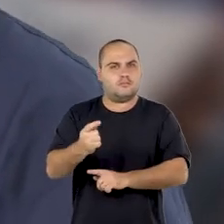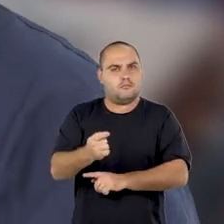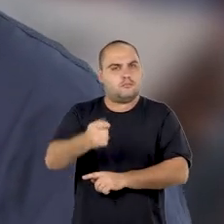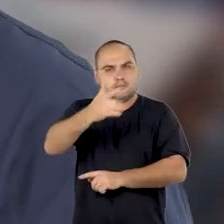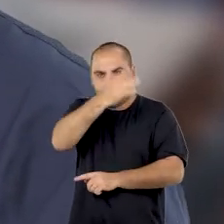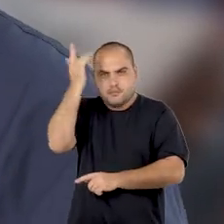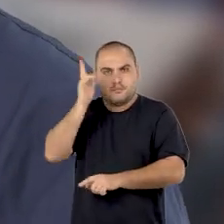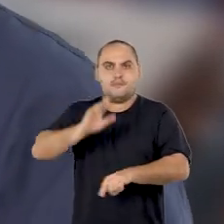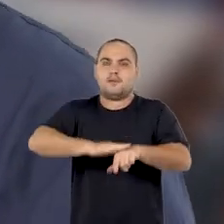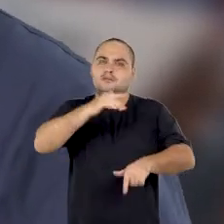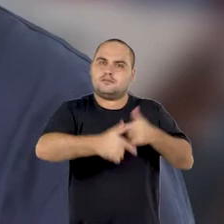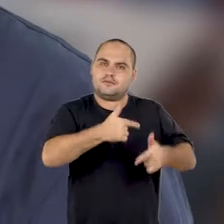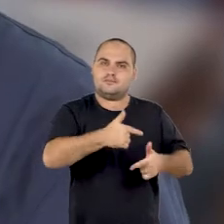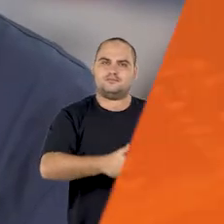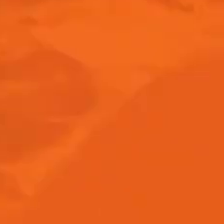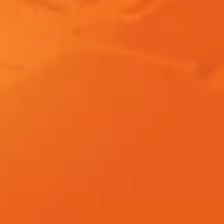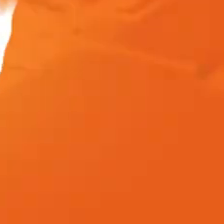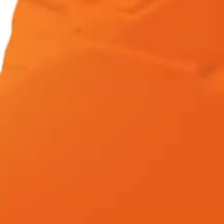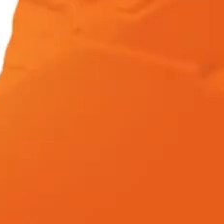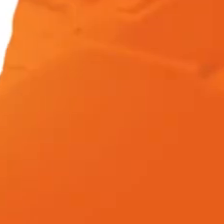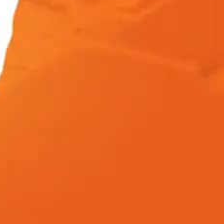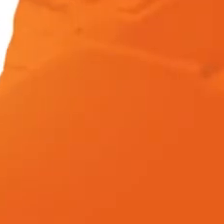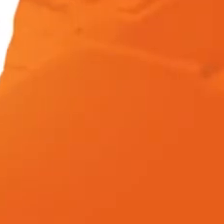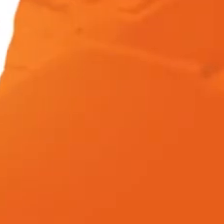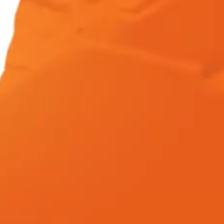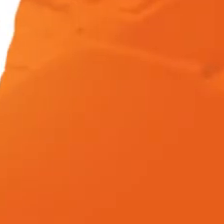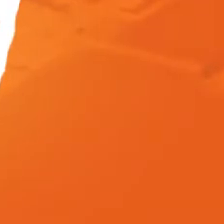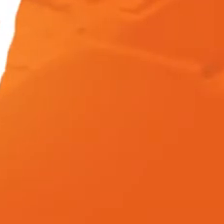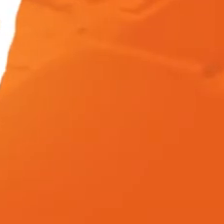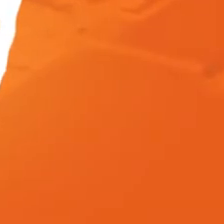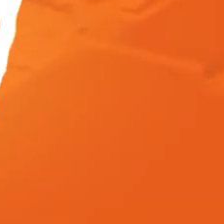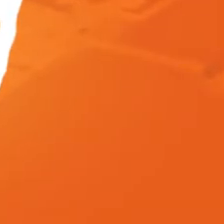gente e mais trabalho para o cidadão.